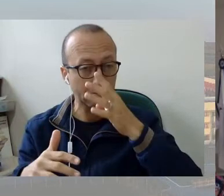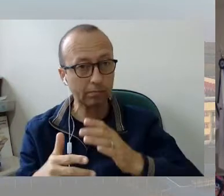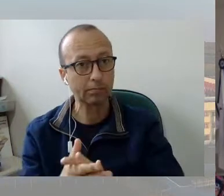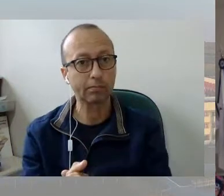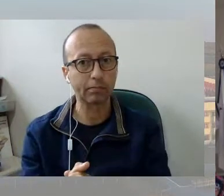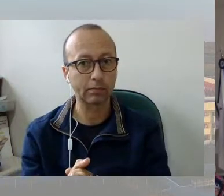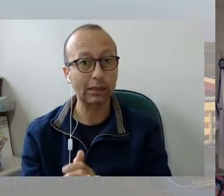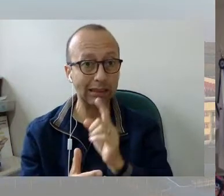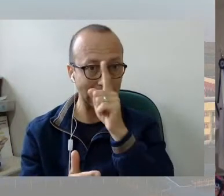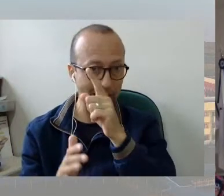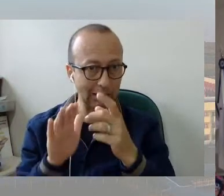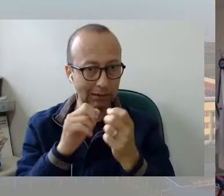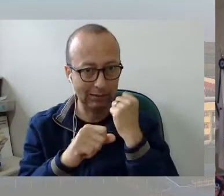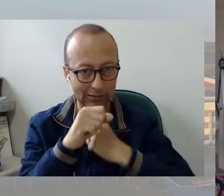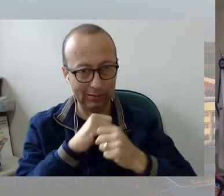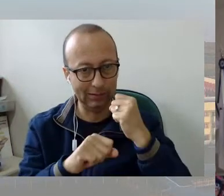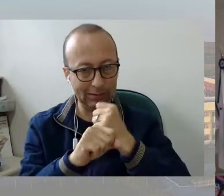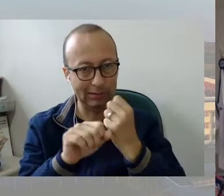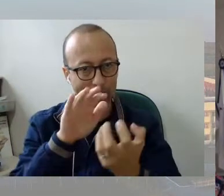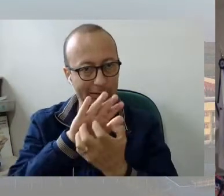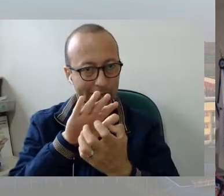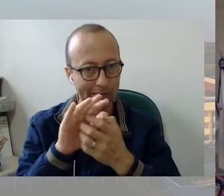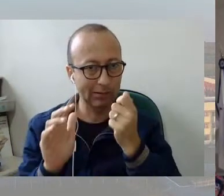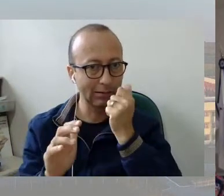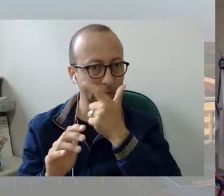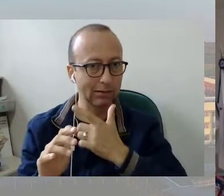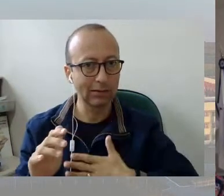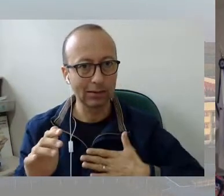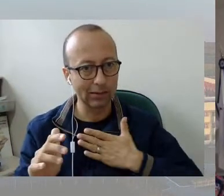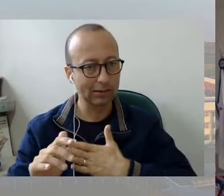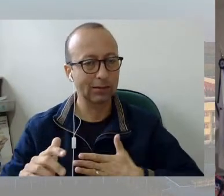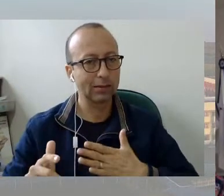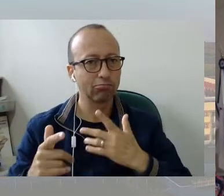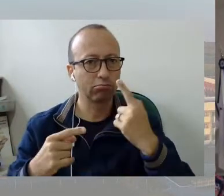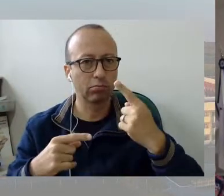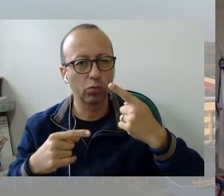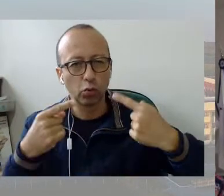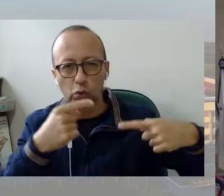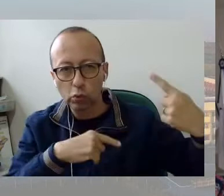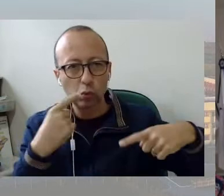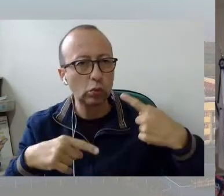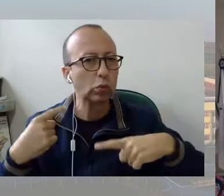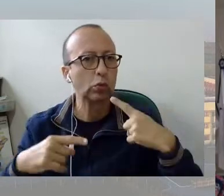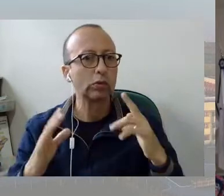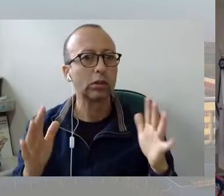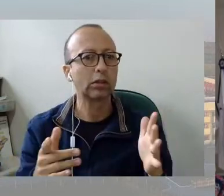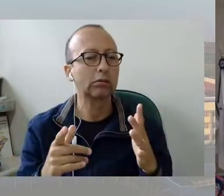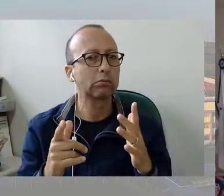Campus Alegrete fez o ano passado, a gente já tinha feito algumas conversas, né, para